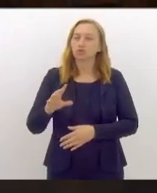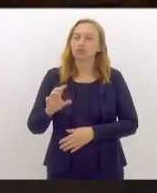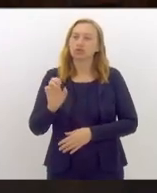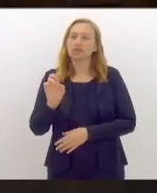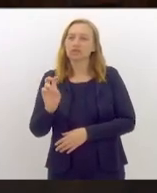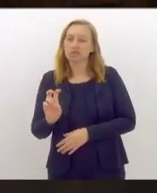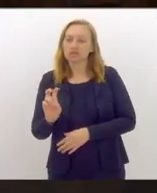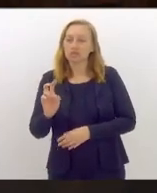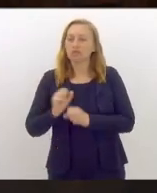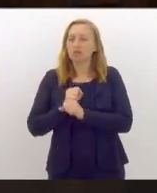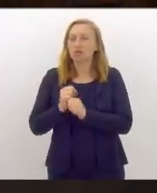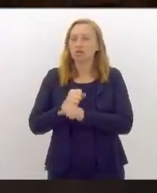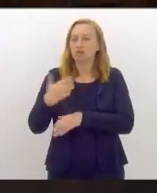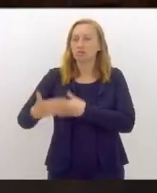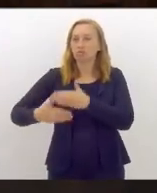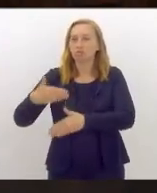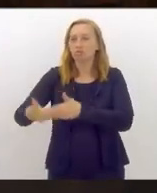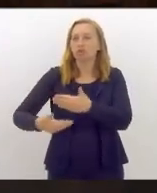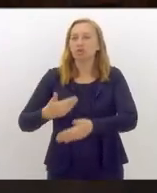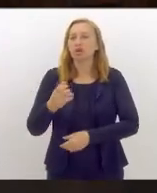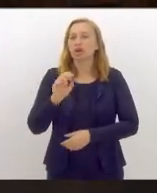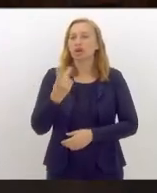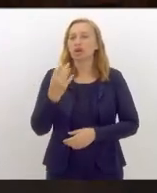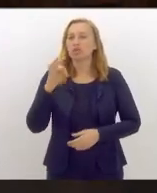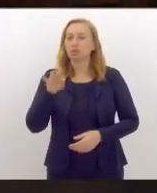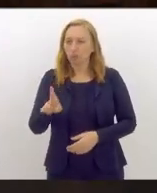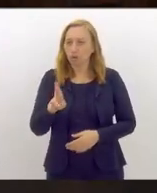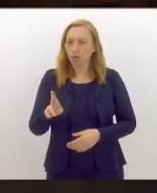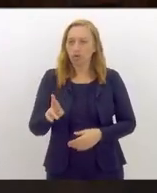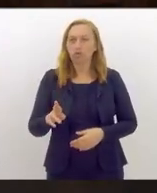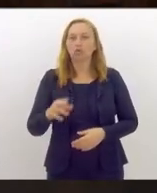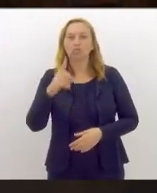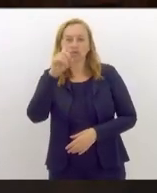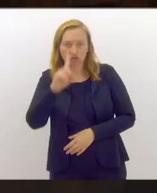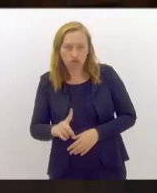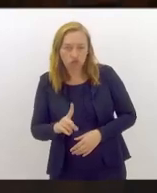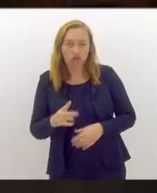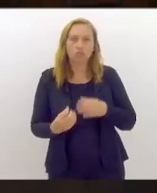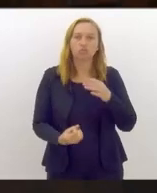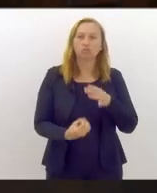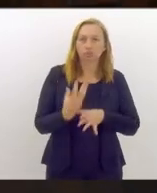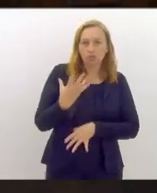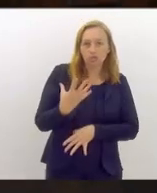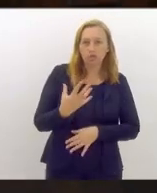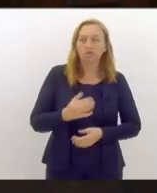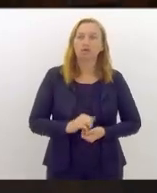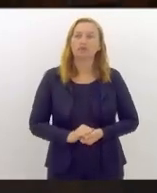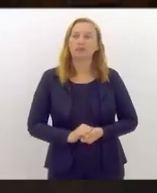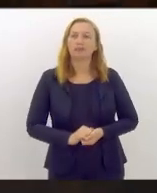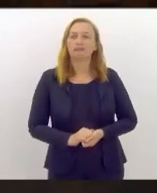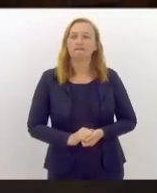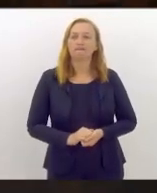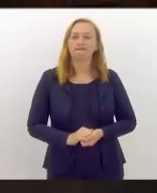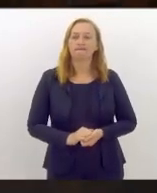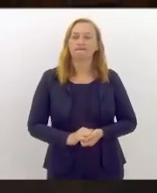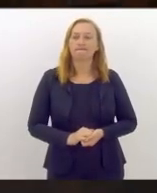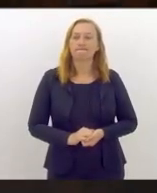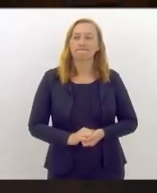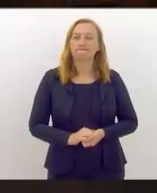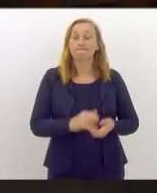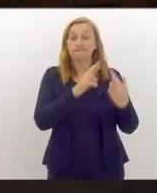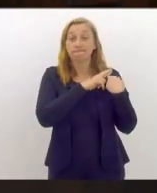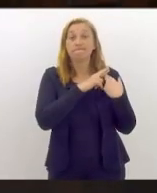a trajetória do Heitor Dália como diretor como produtor ele foi digamos assim